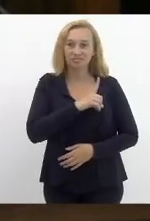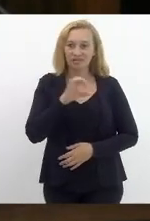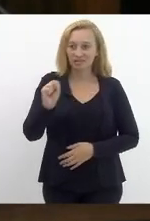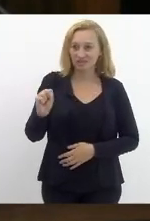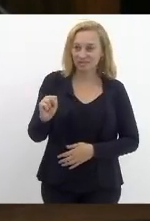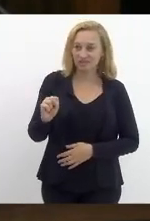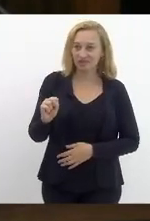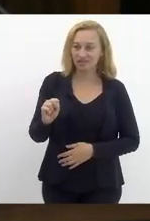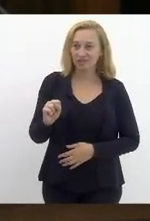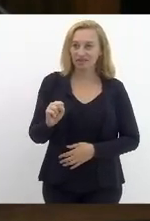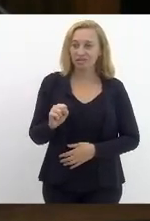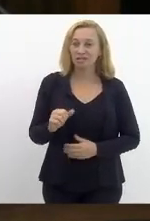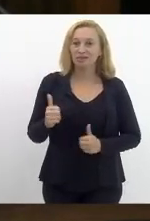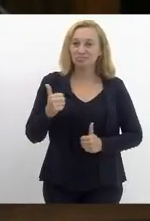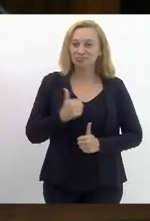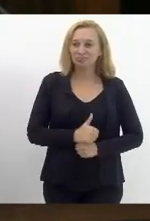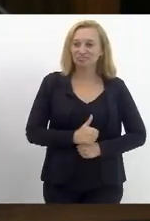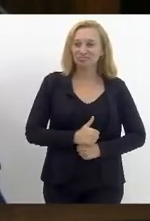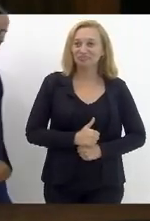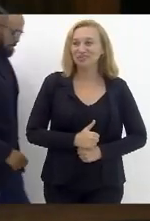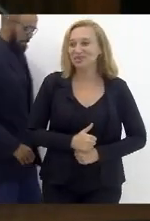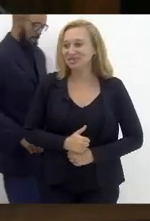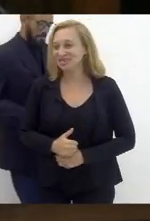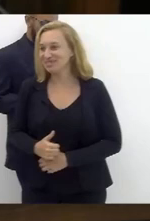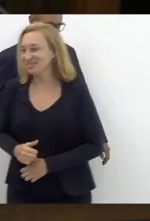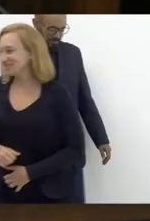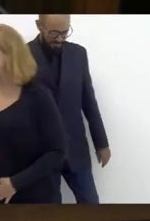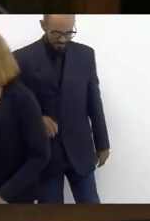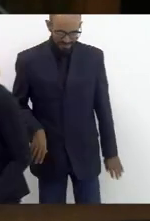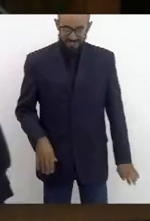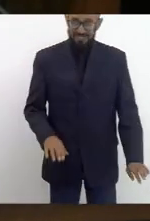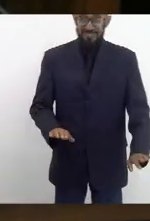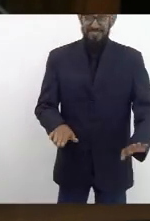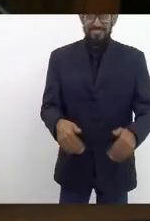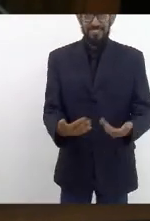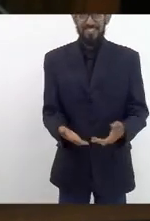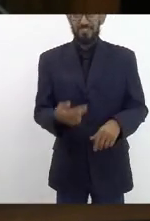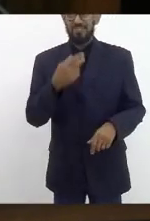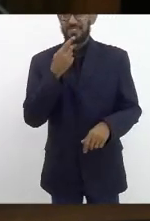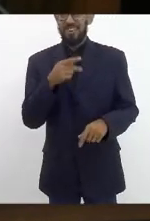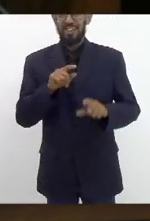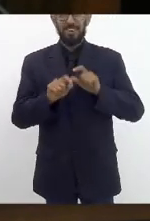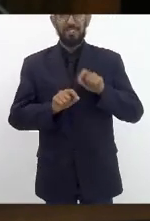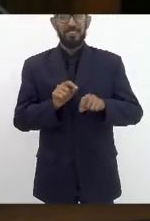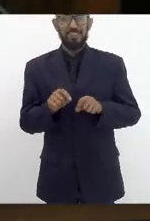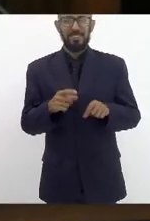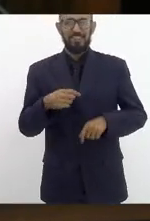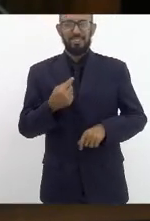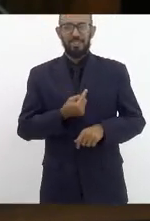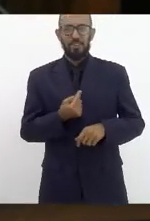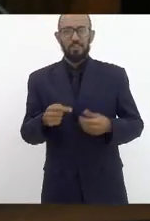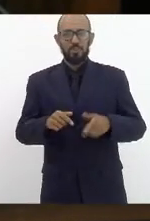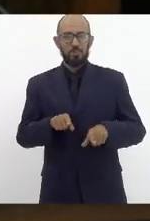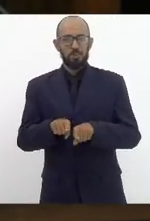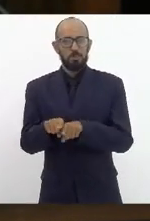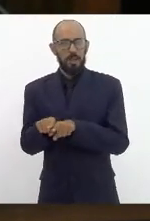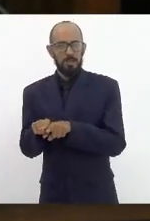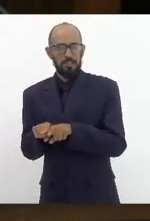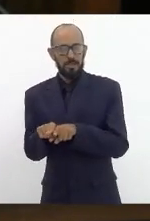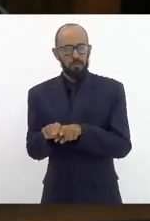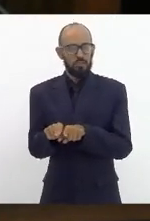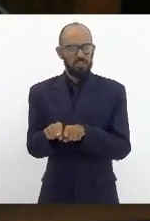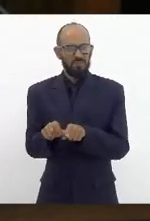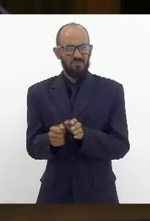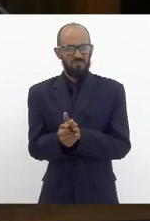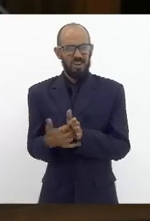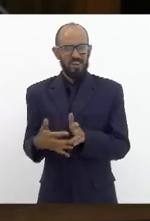pela iniciativa dessa audiência, dizer que nós somos parceiros em várias iniciativas,